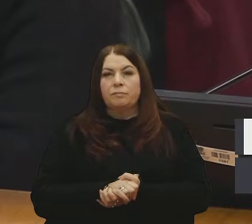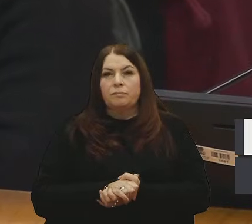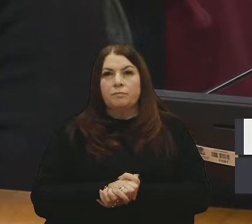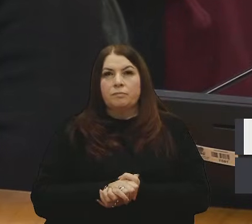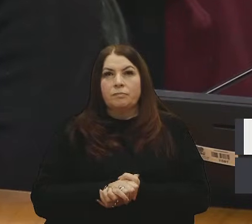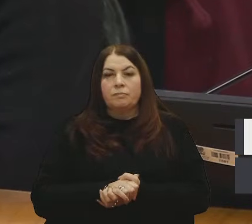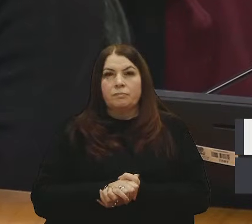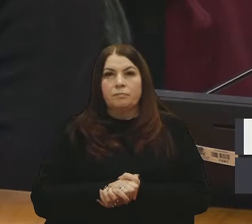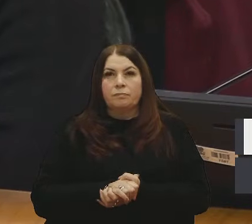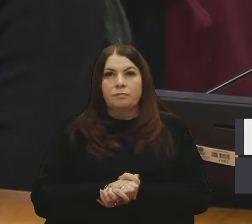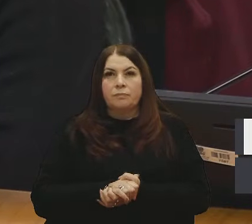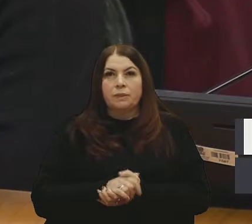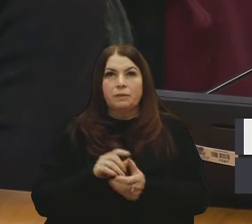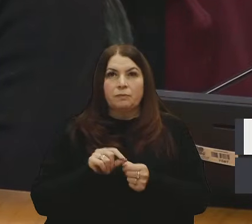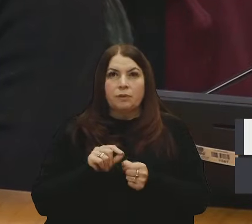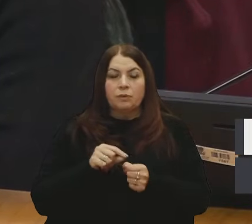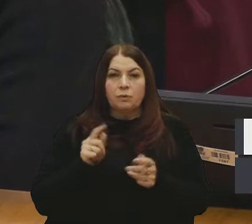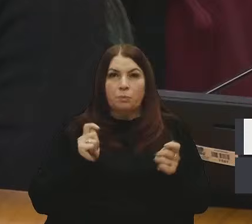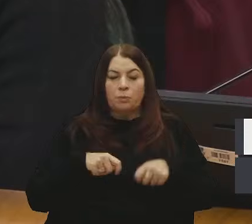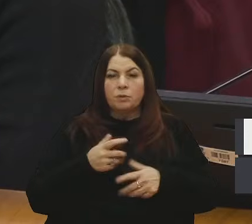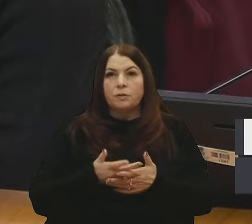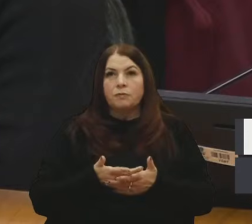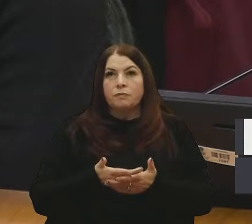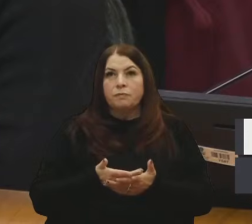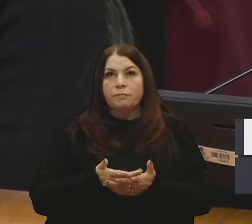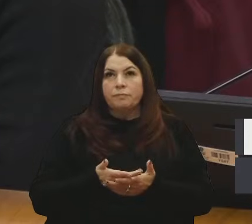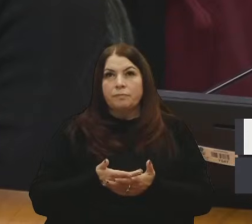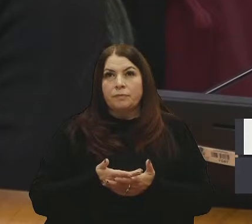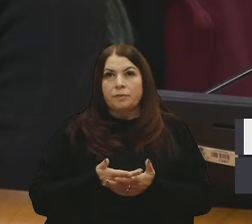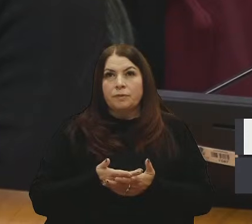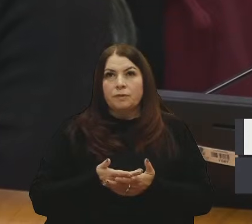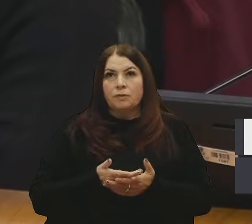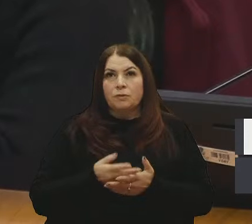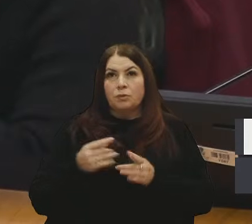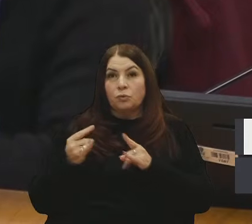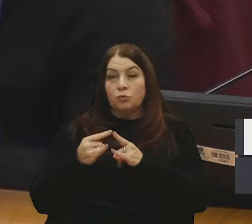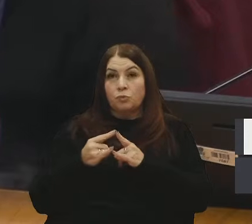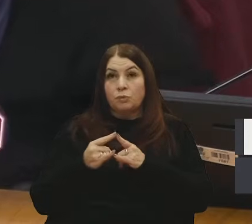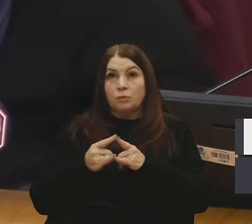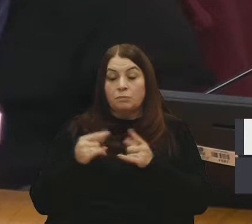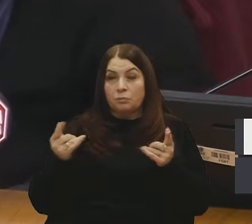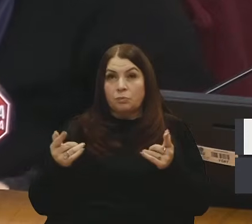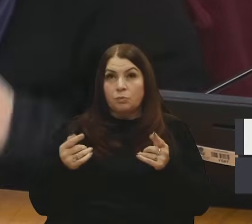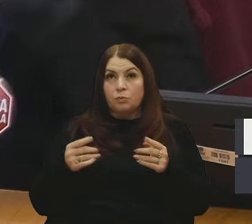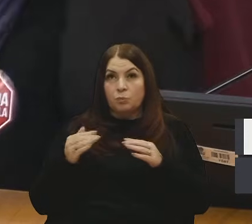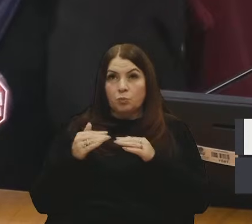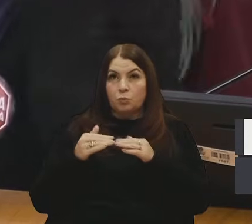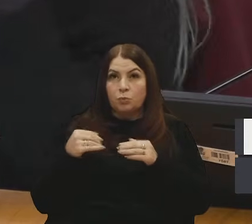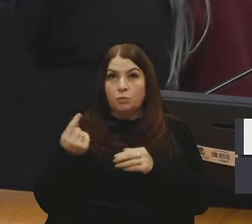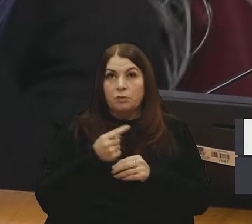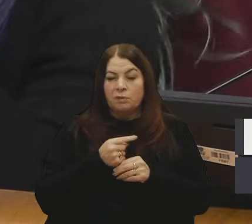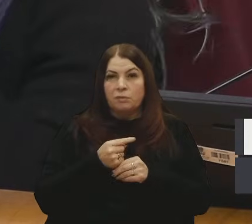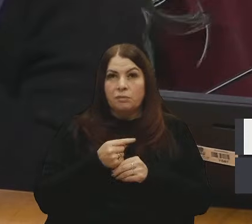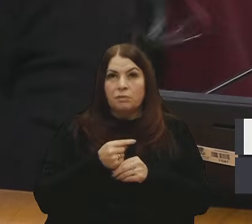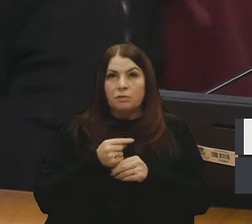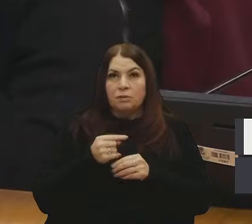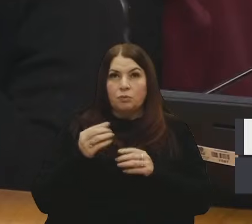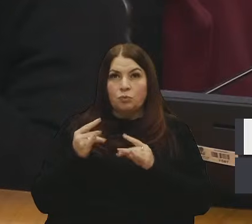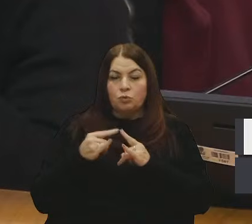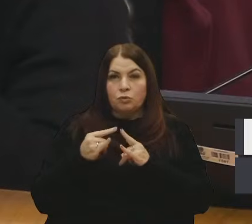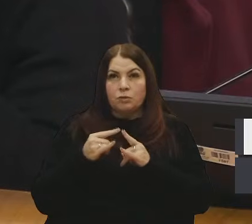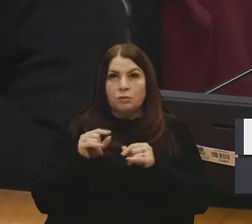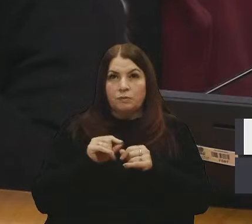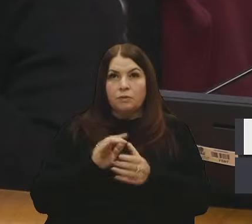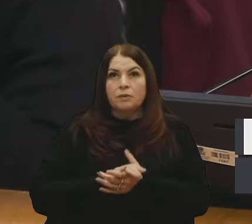né, estamos aí fazendo aquilo que é possível diante da institucionalidade. E certamente um acordo que nós temos que não é pela institucionalidade que se